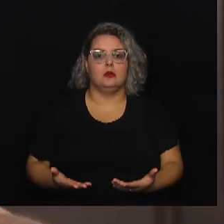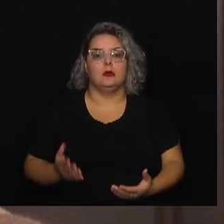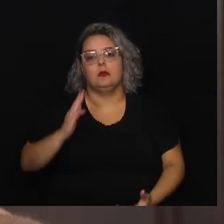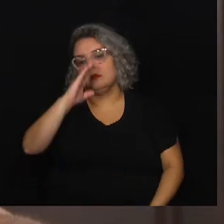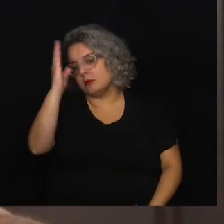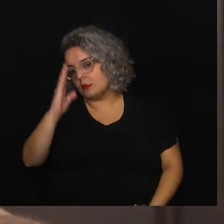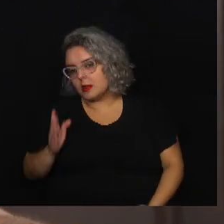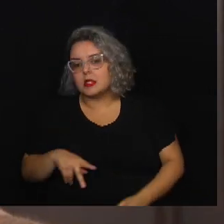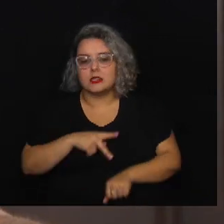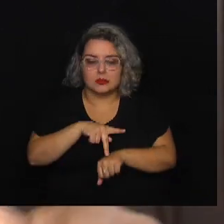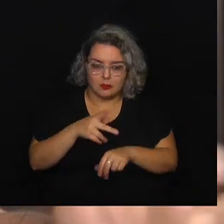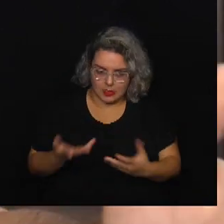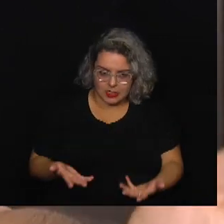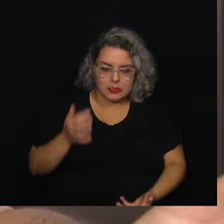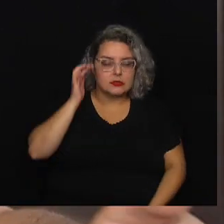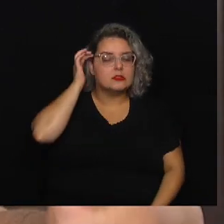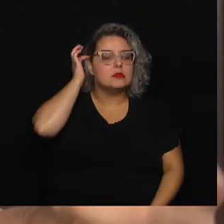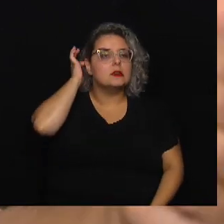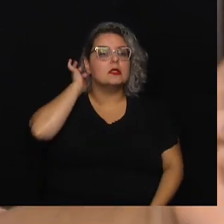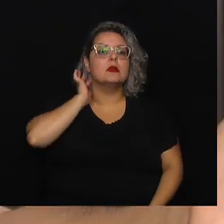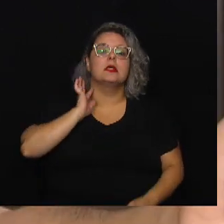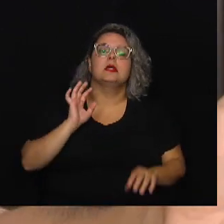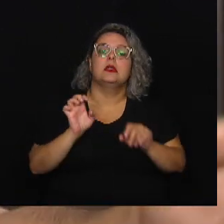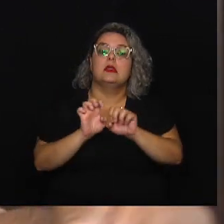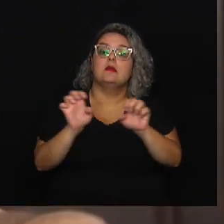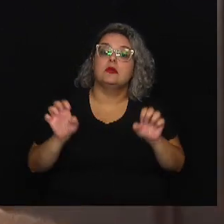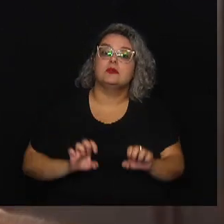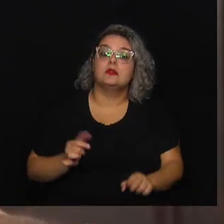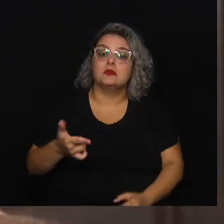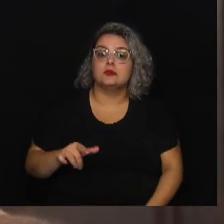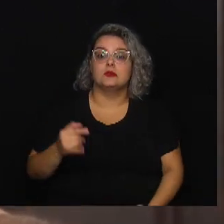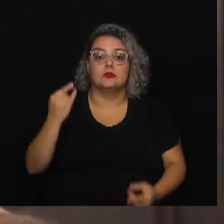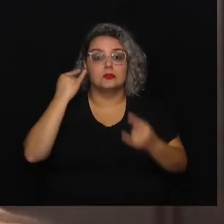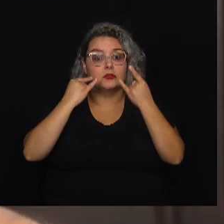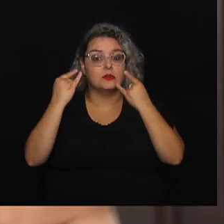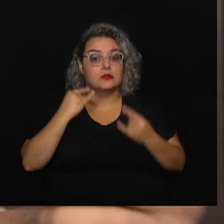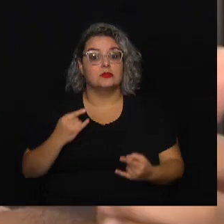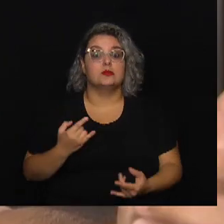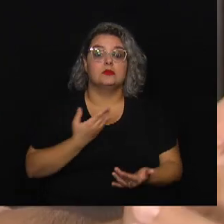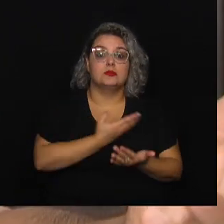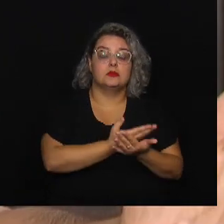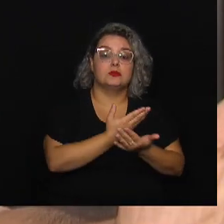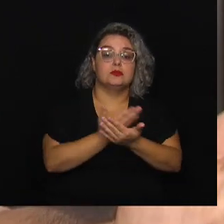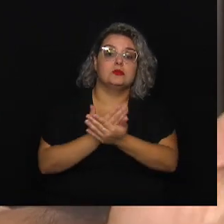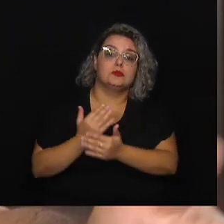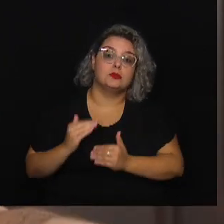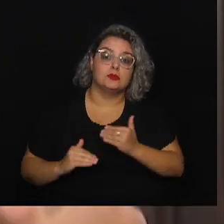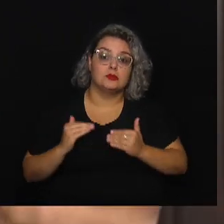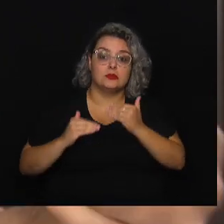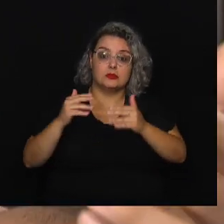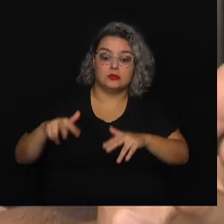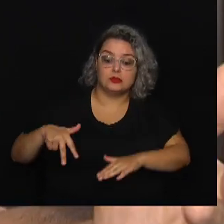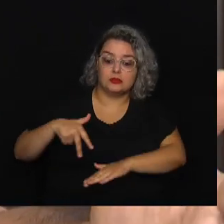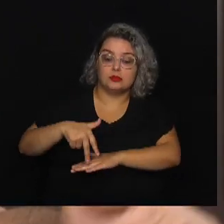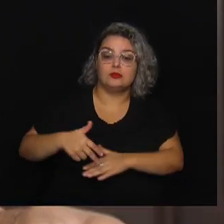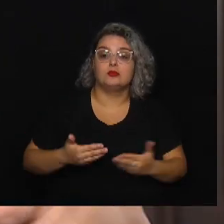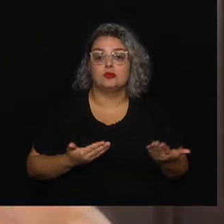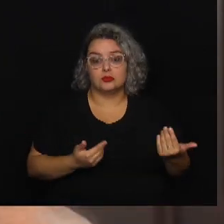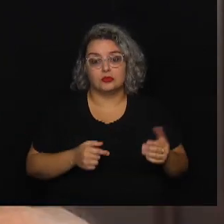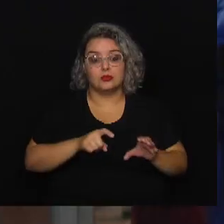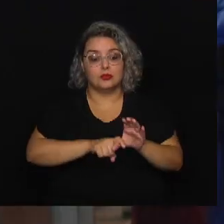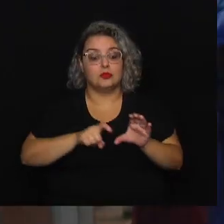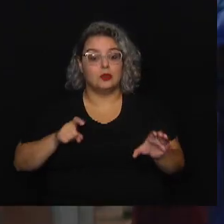nível país, e ela foi reestruturada pensando aí nos interesses dos estudantes, no desenvolvimento do protagonismo juvenil, da autonomia